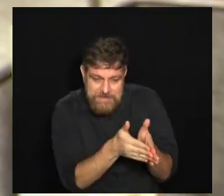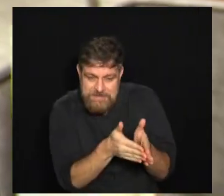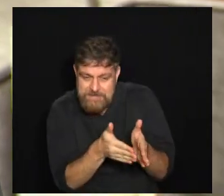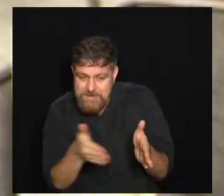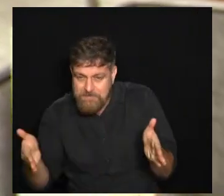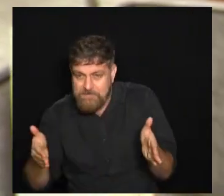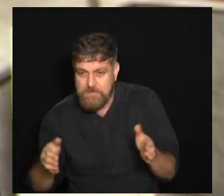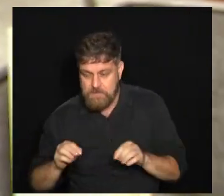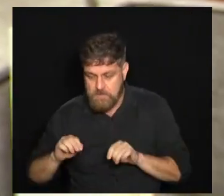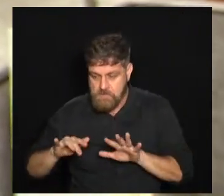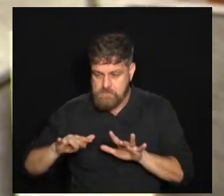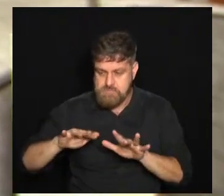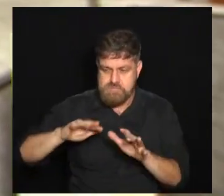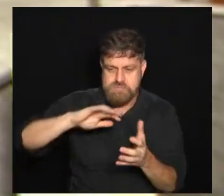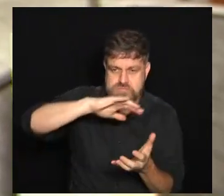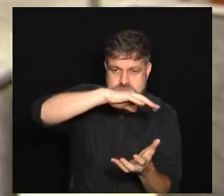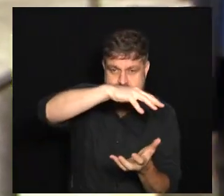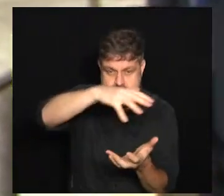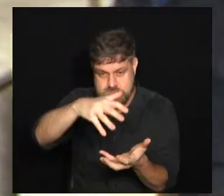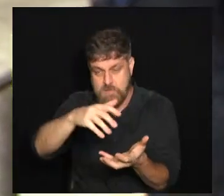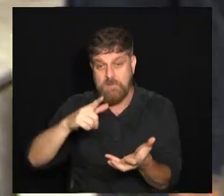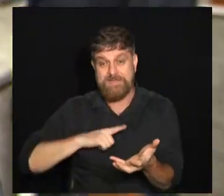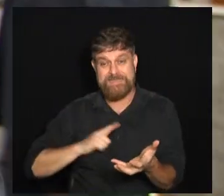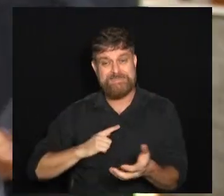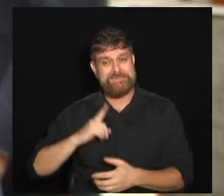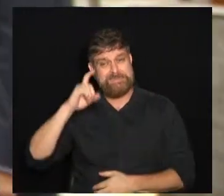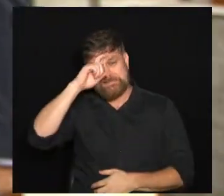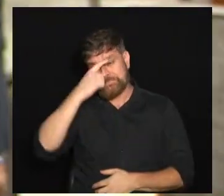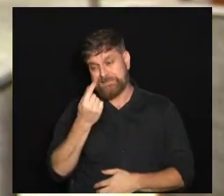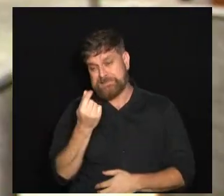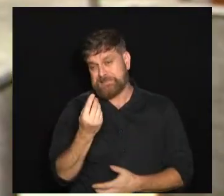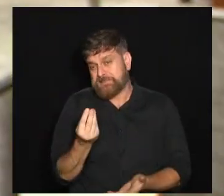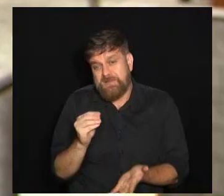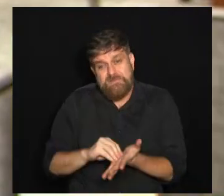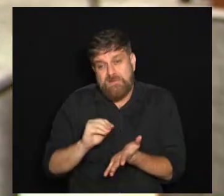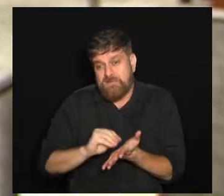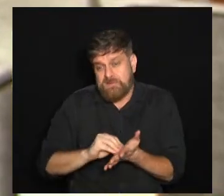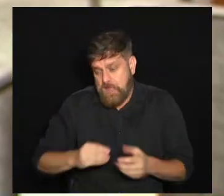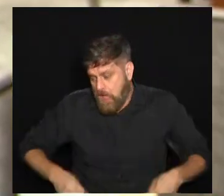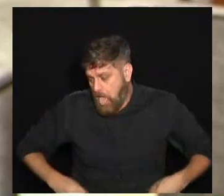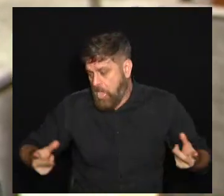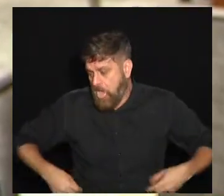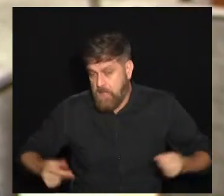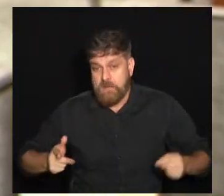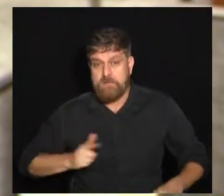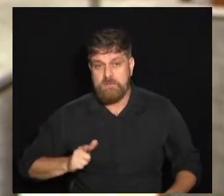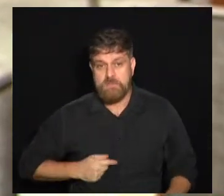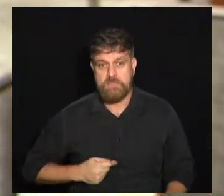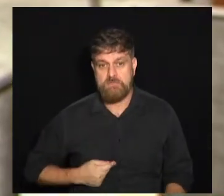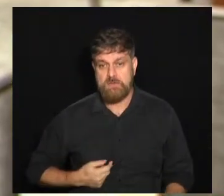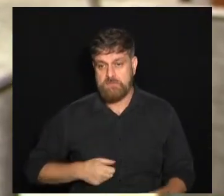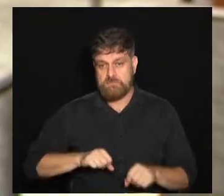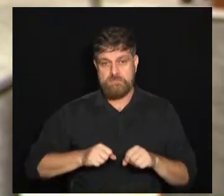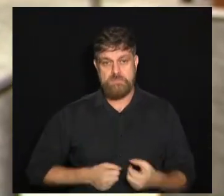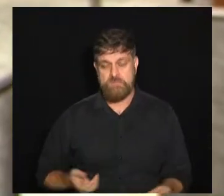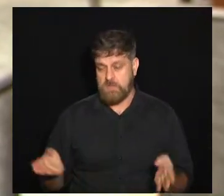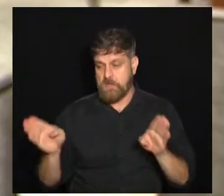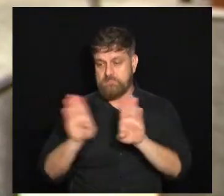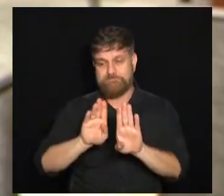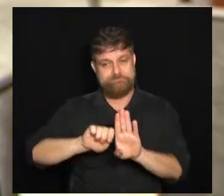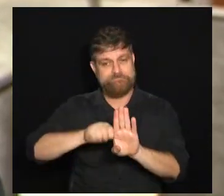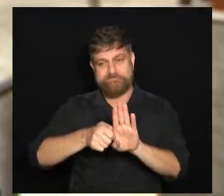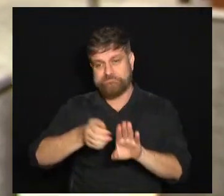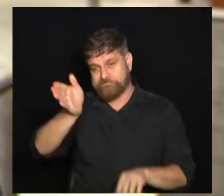de pandemia estão tendo todas as dificuldades financeiras e assim alguns abaixando as portas, fechando o seu